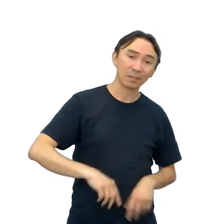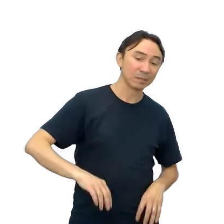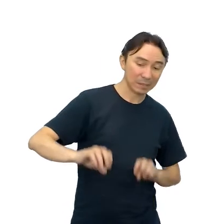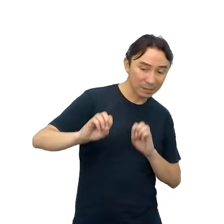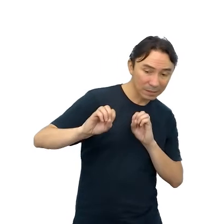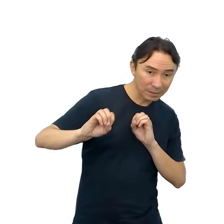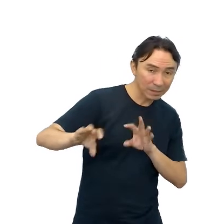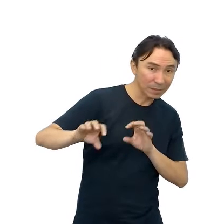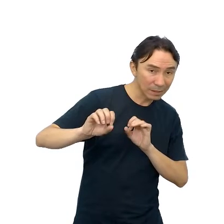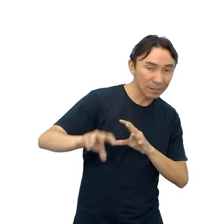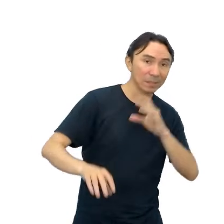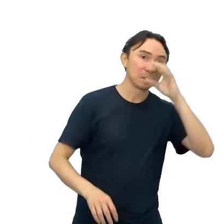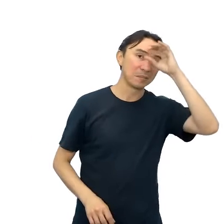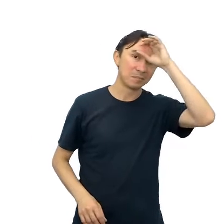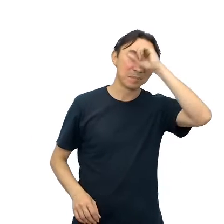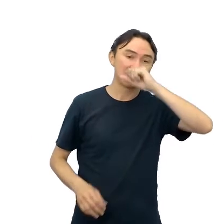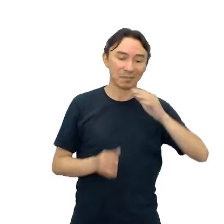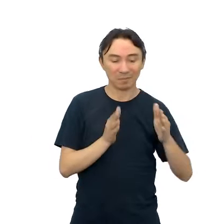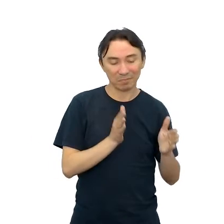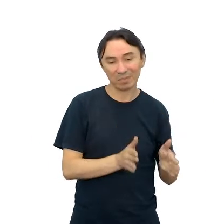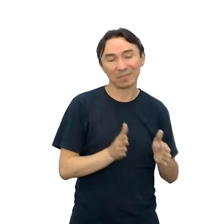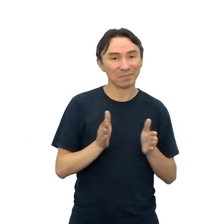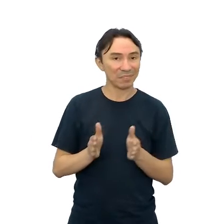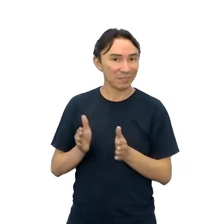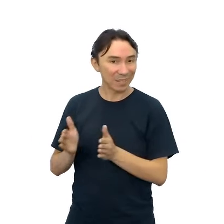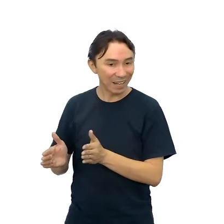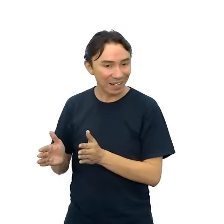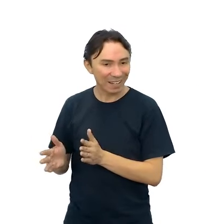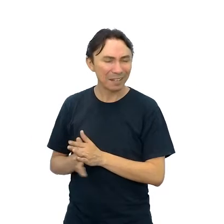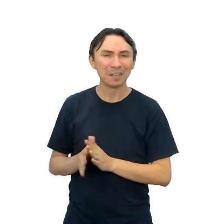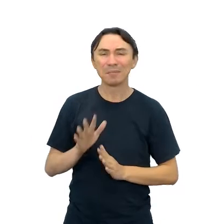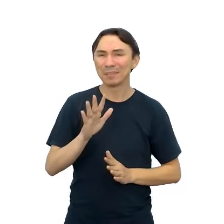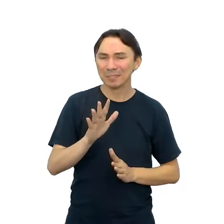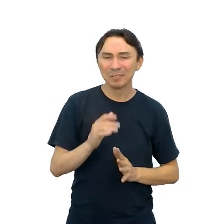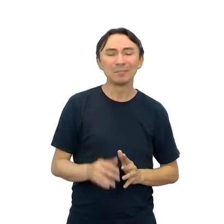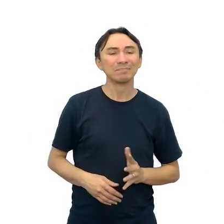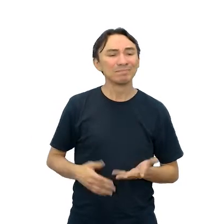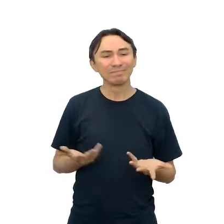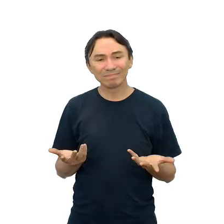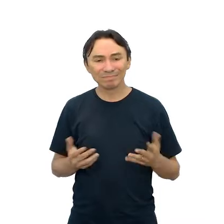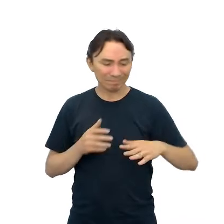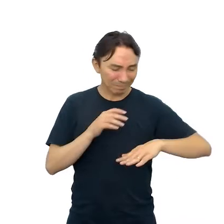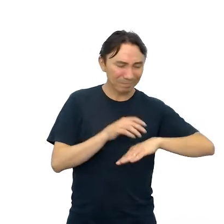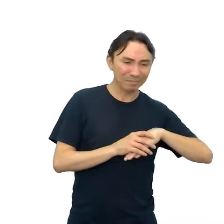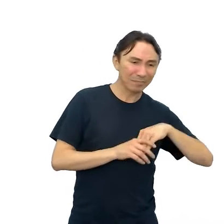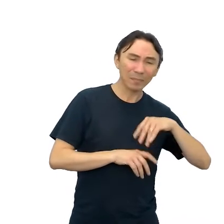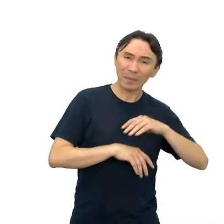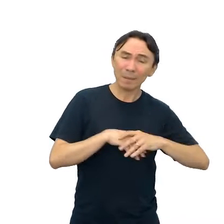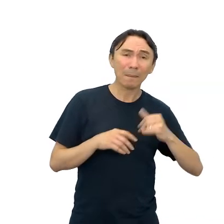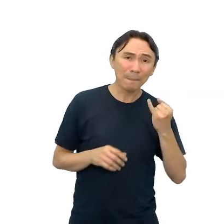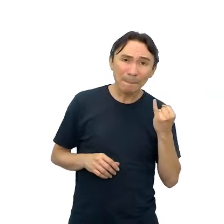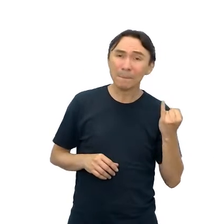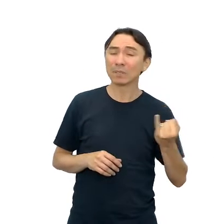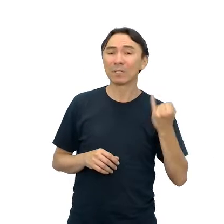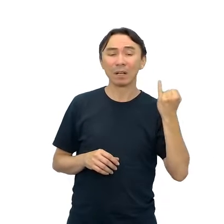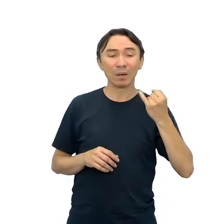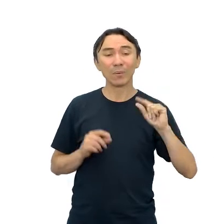quais são os elementos, os aspectos importantes aqui das funções executivas,